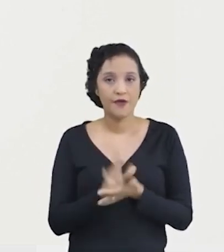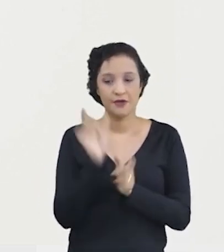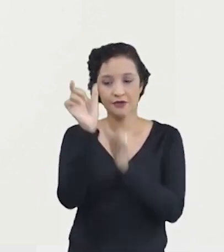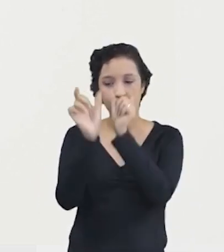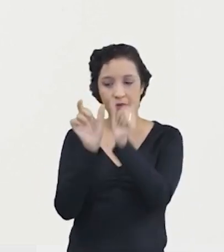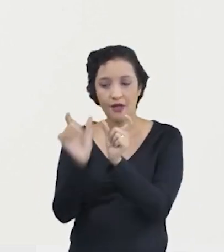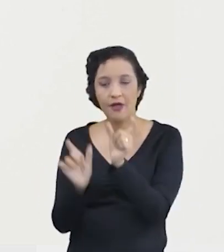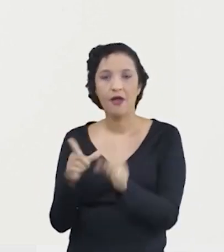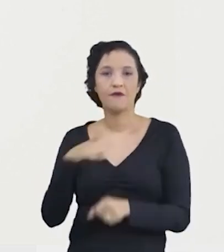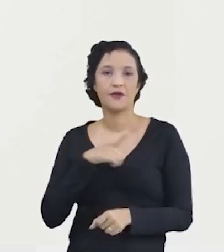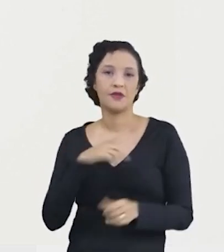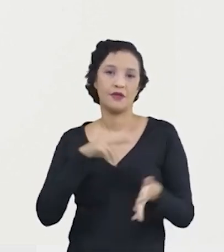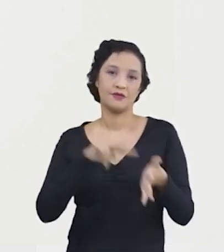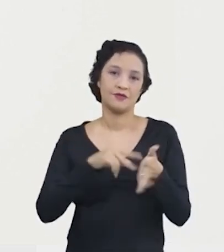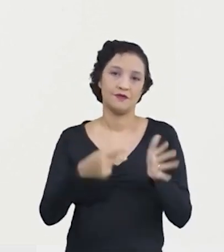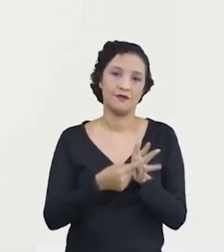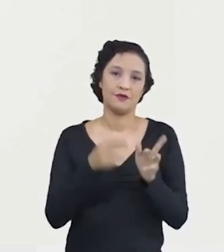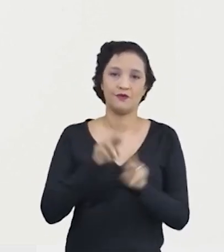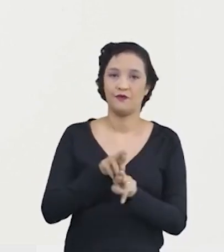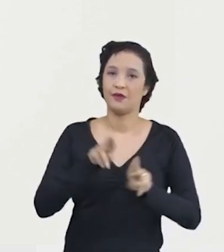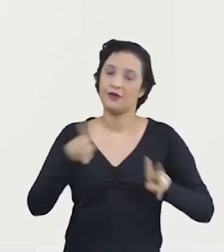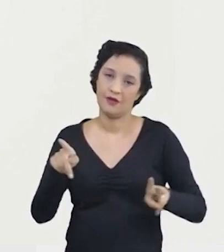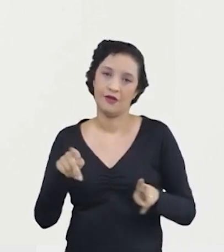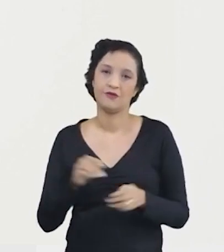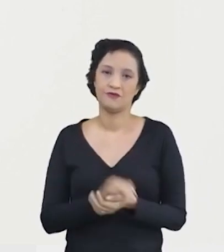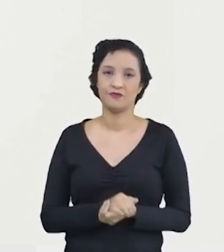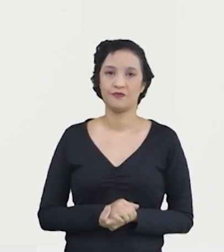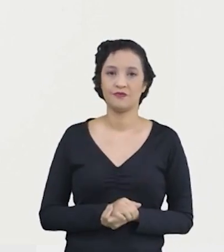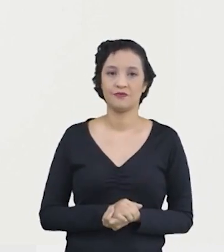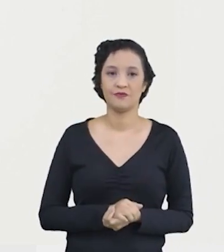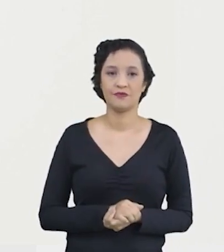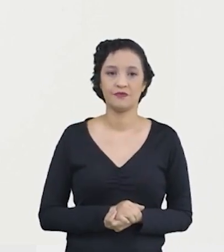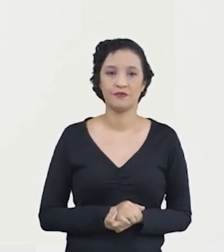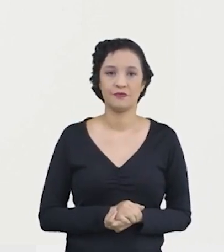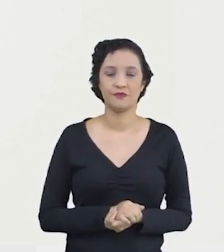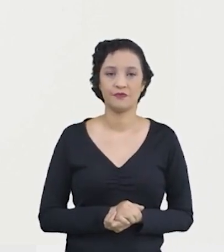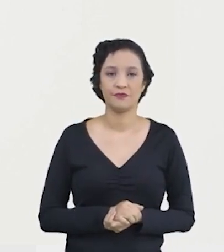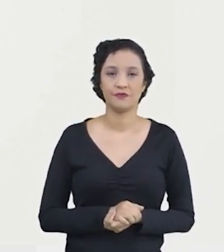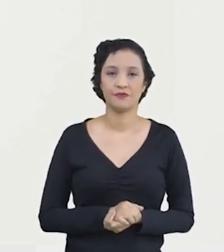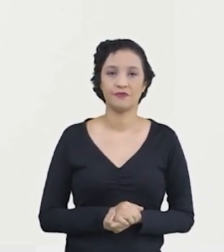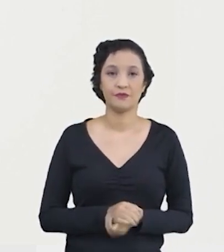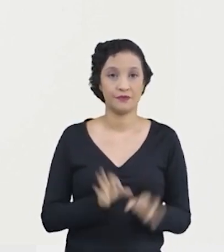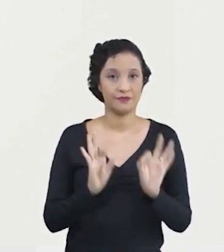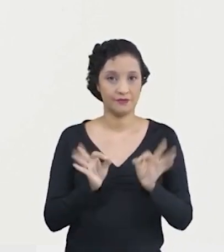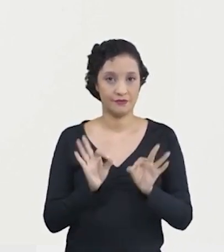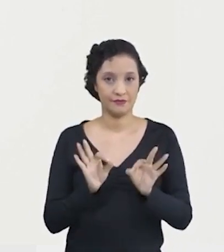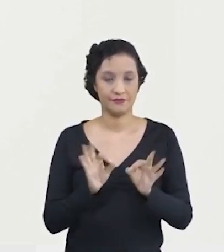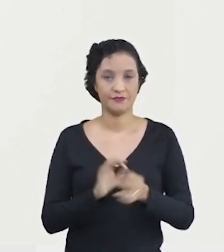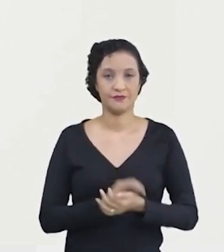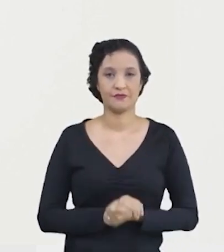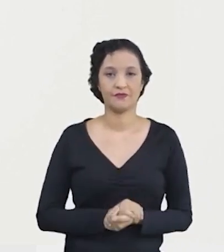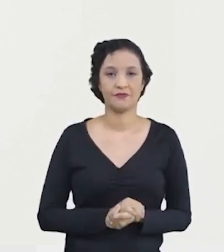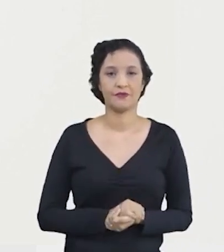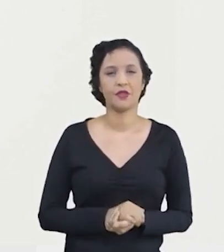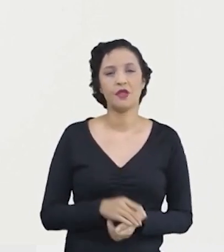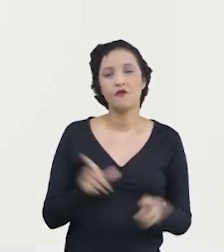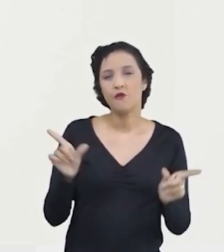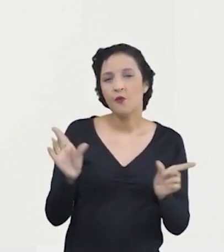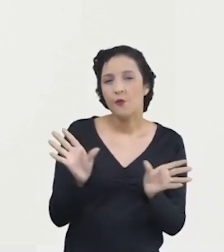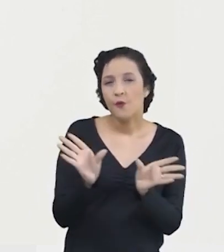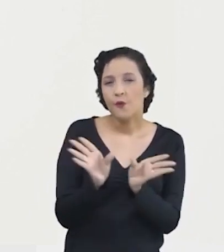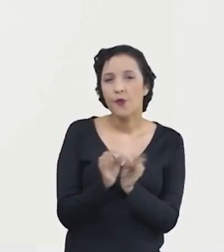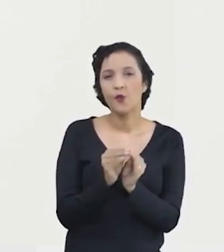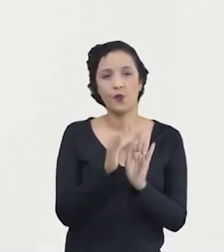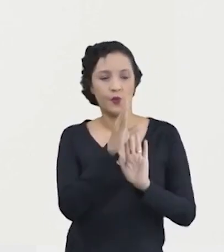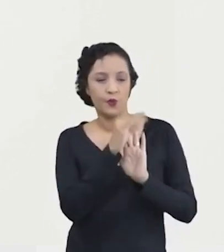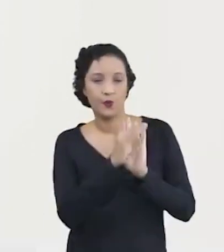diferentes efeitos de sentido nos leitores e ouvintes. certo? Esse foi um pouco de tudo